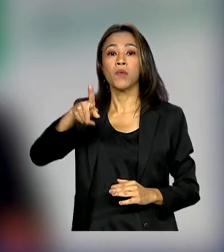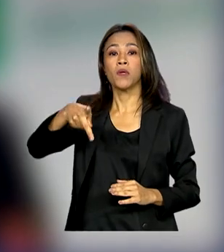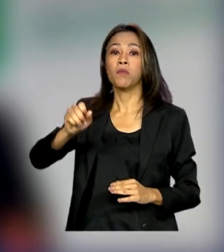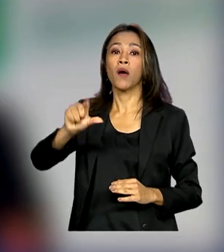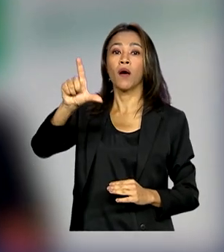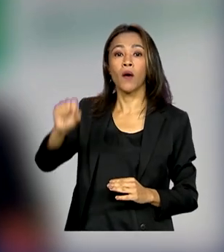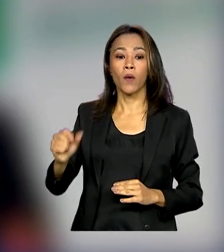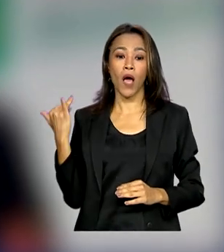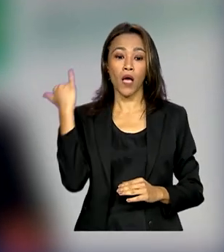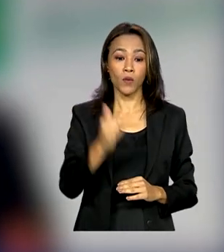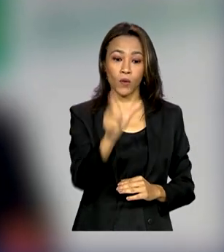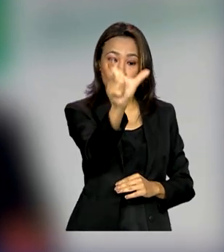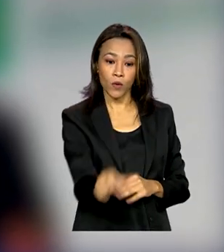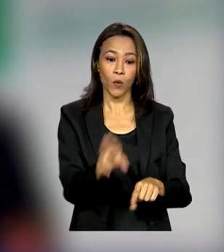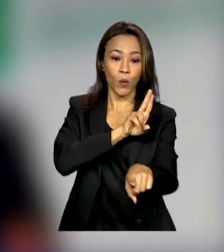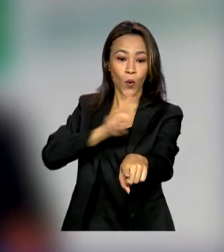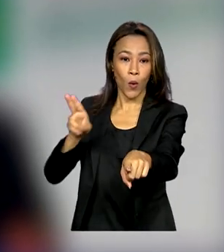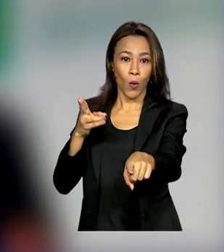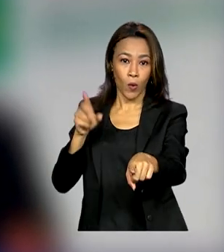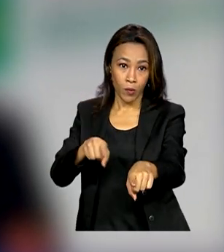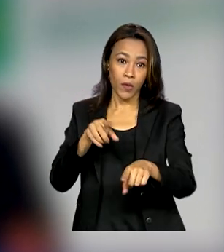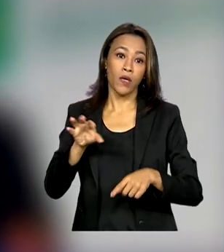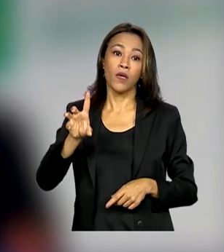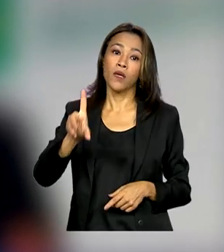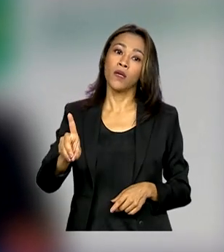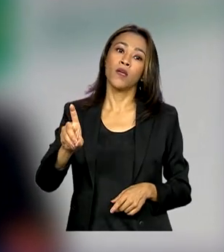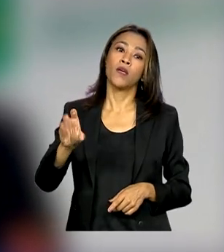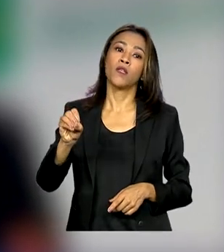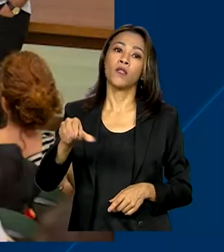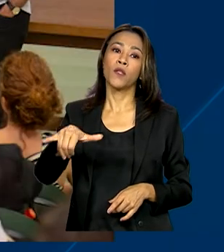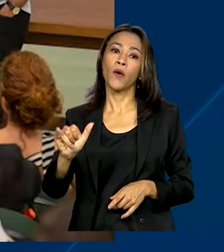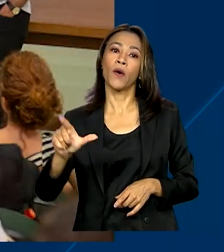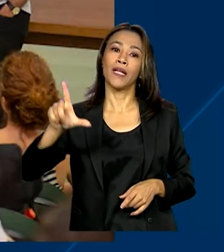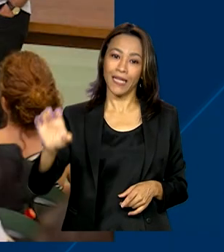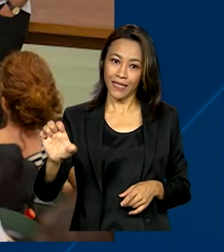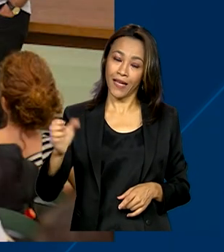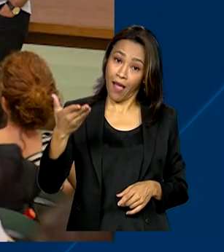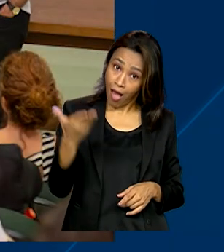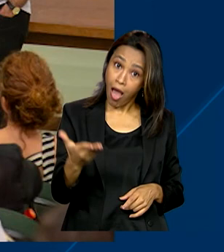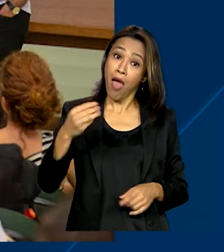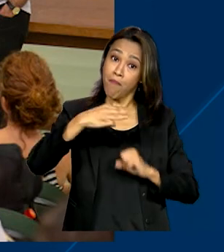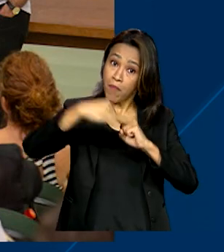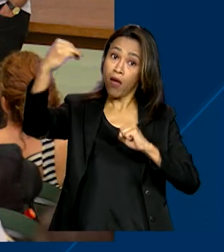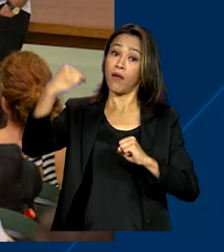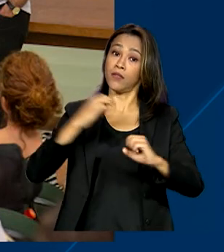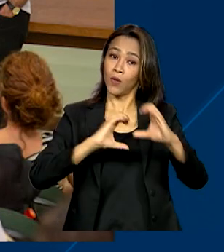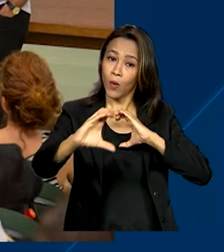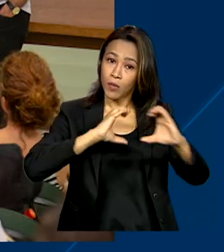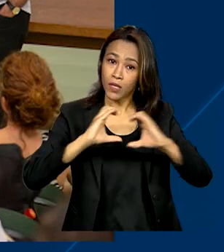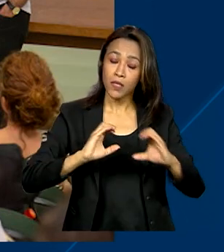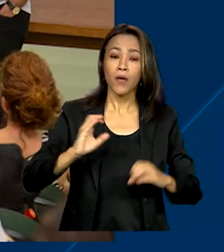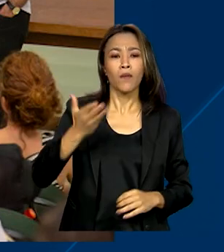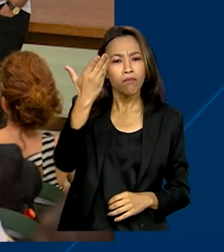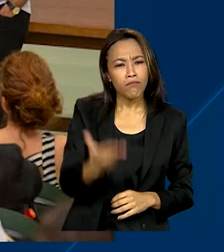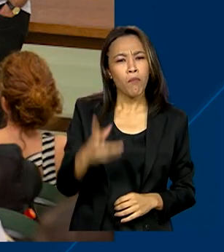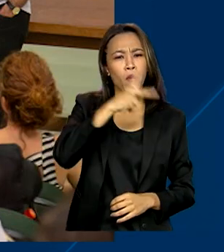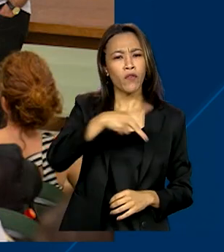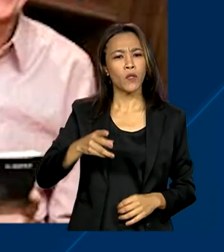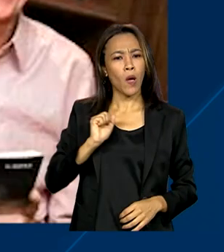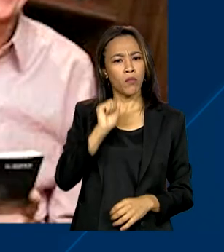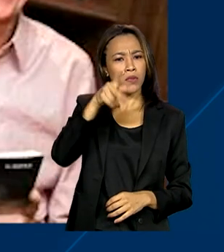anunciou o nome do jornalista Elio Doyle para o cargo. Doyle é mestre em comunicação e professor